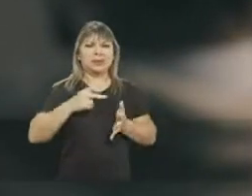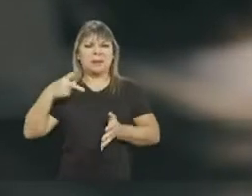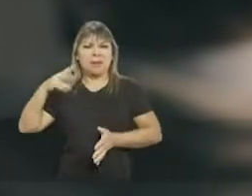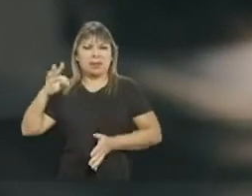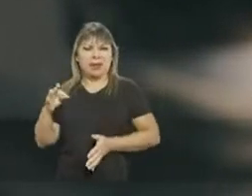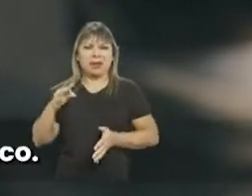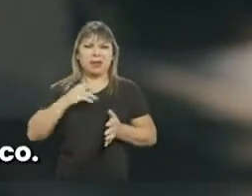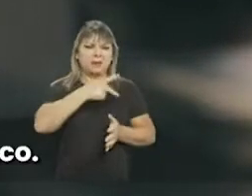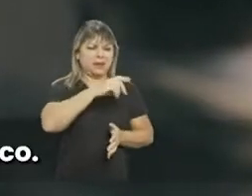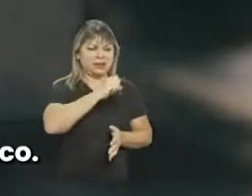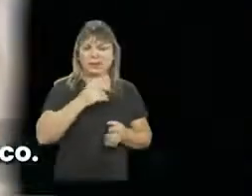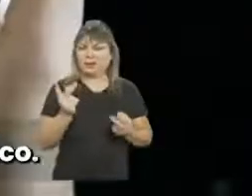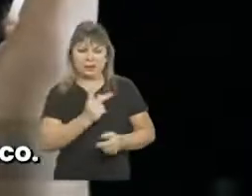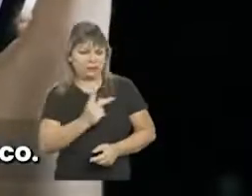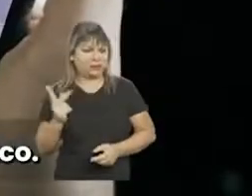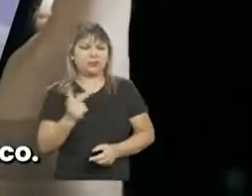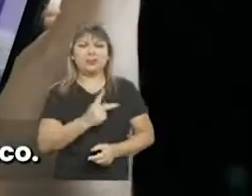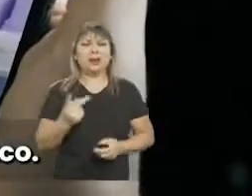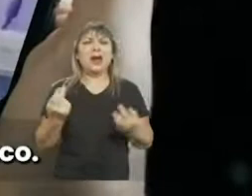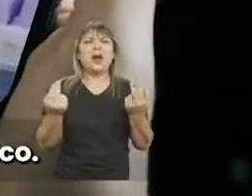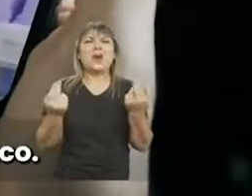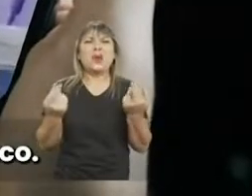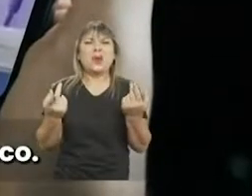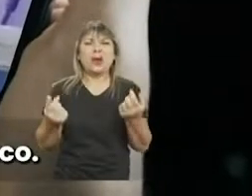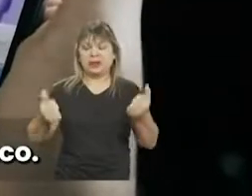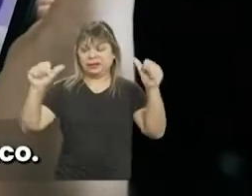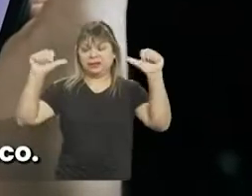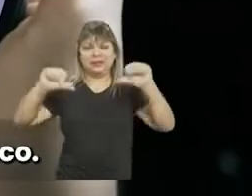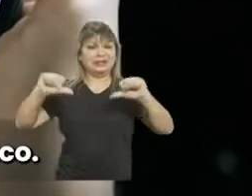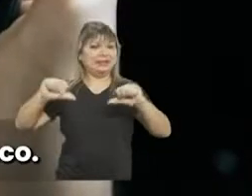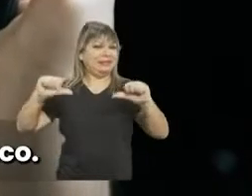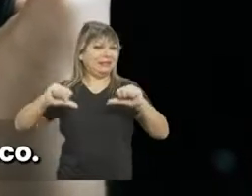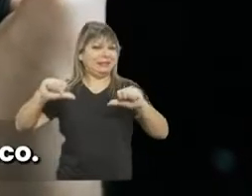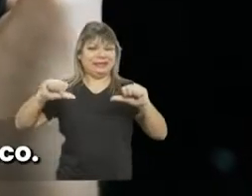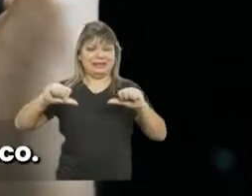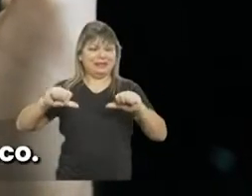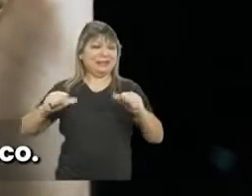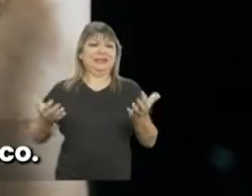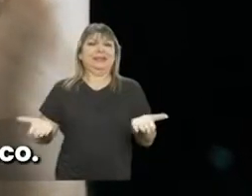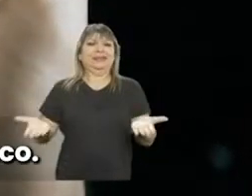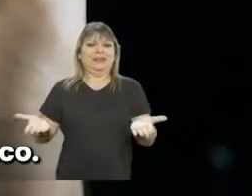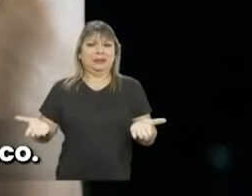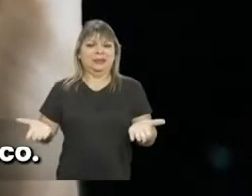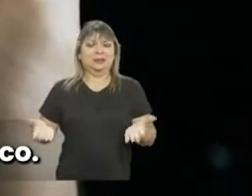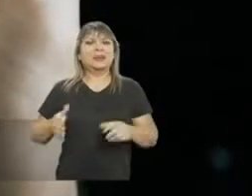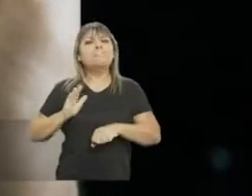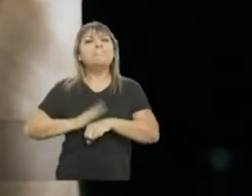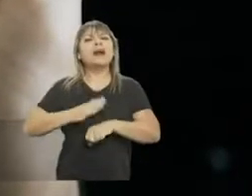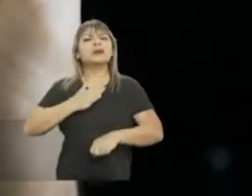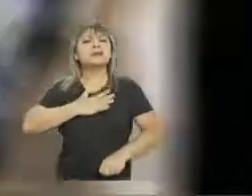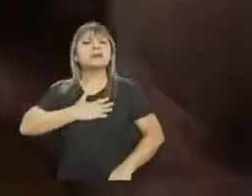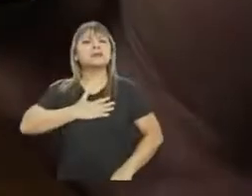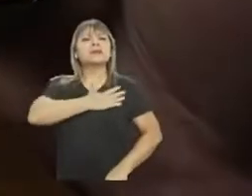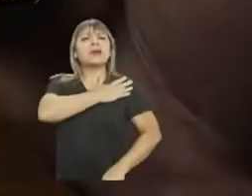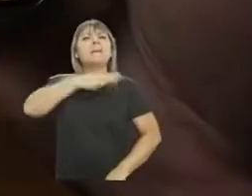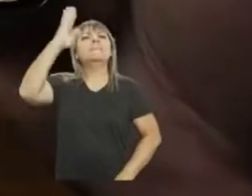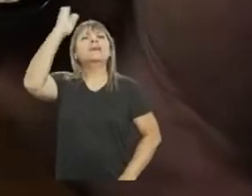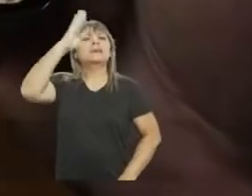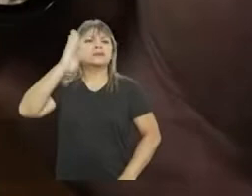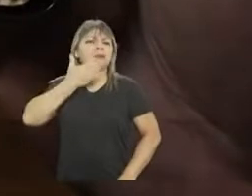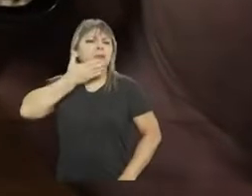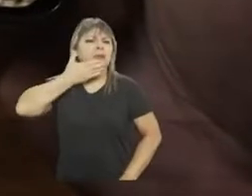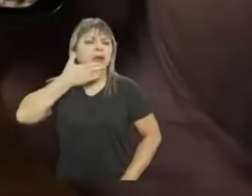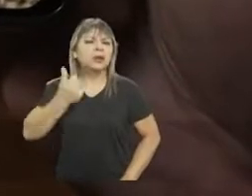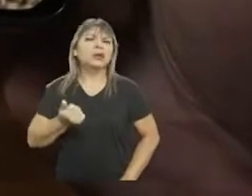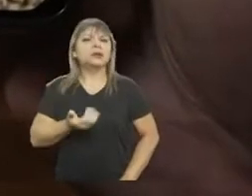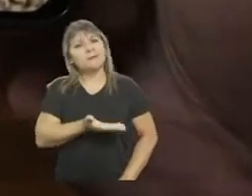e PSDB, chega disso. É a certeza que PT e PSDB são farinha do mesmo saco. Quanto mais capitães